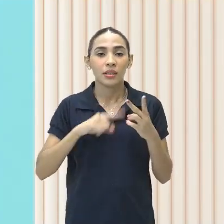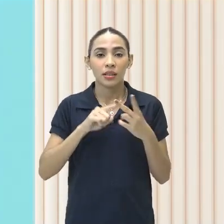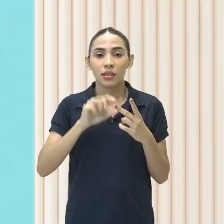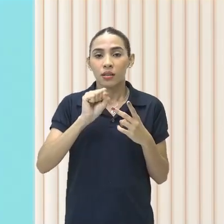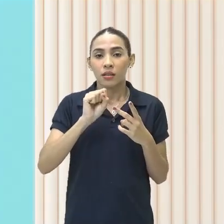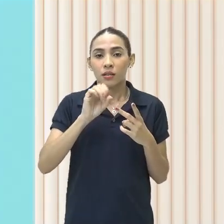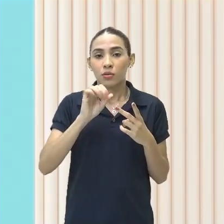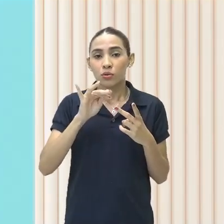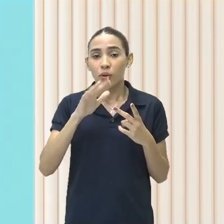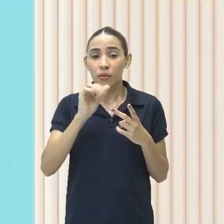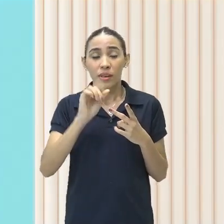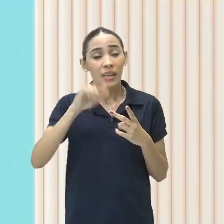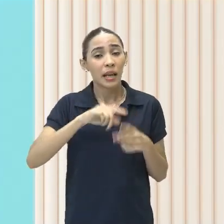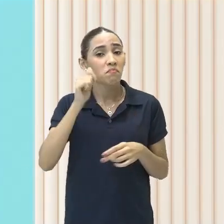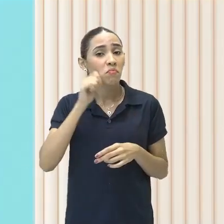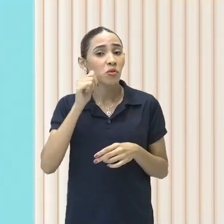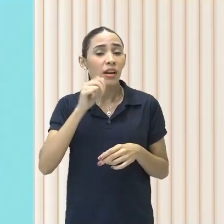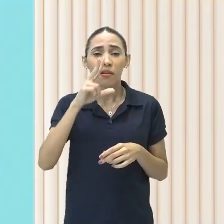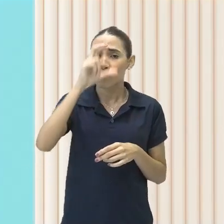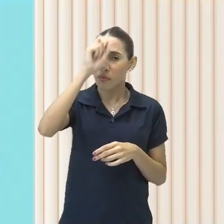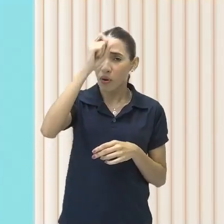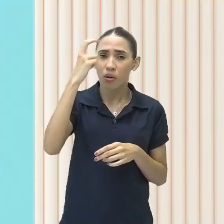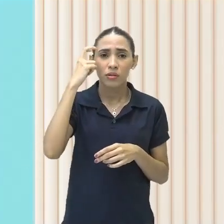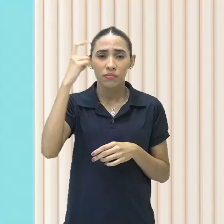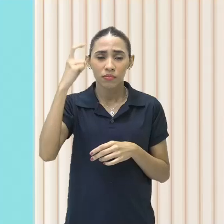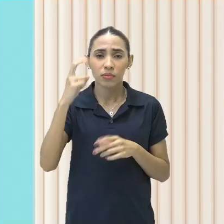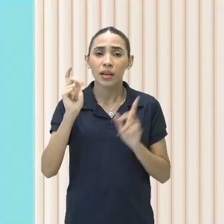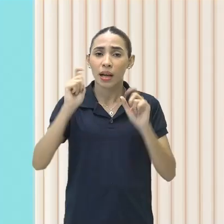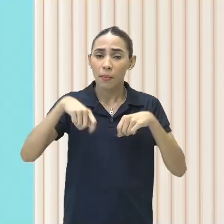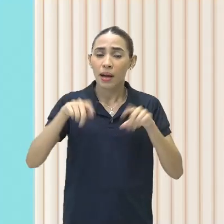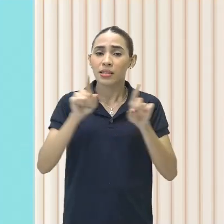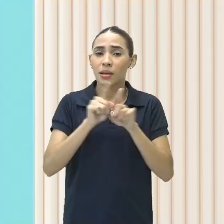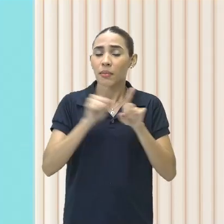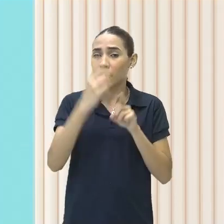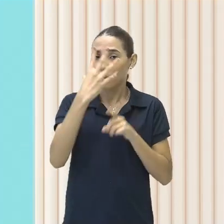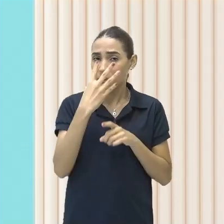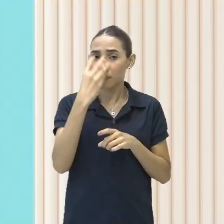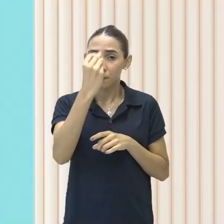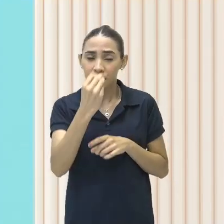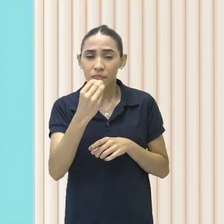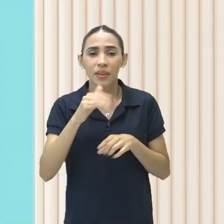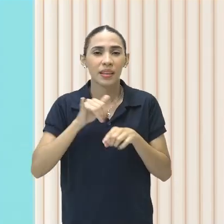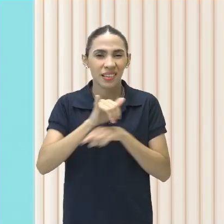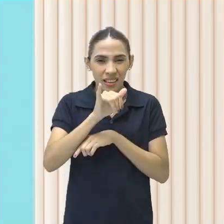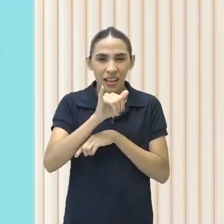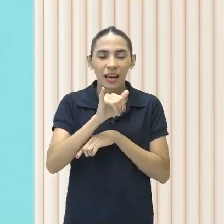como mulheres ambiciosas, interesseiras e capazes de